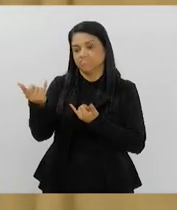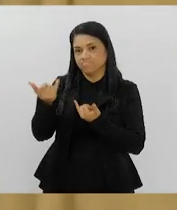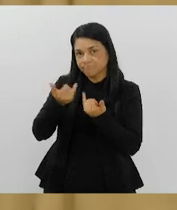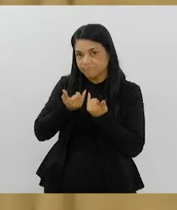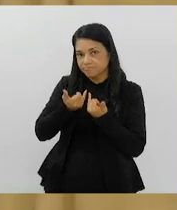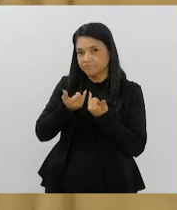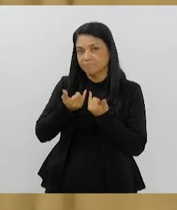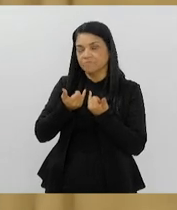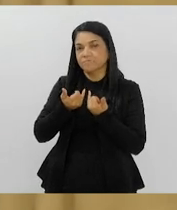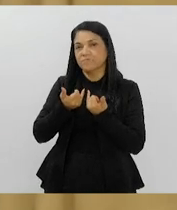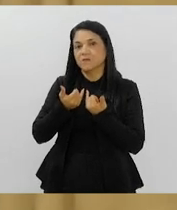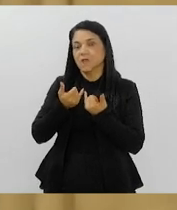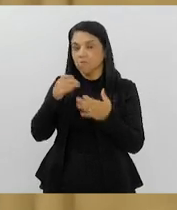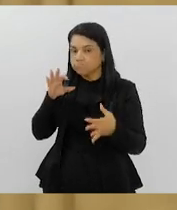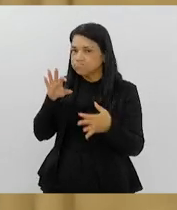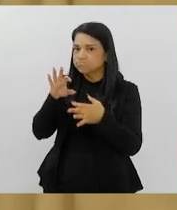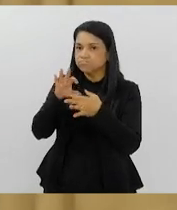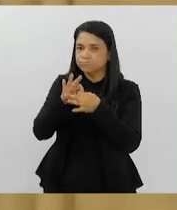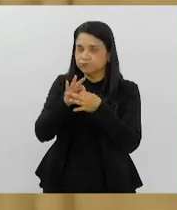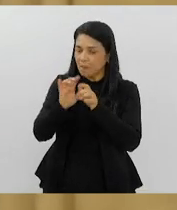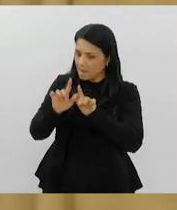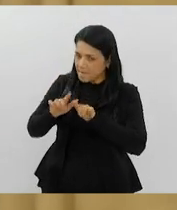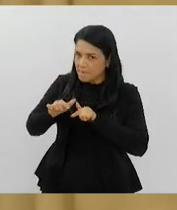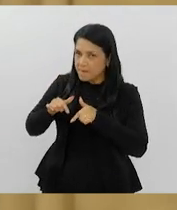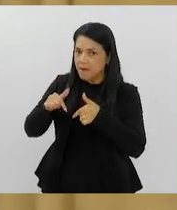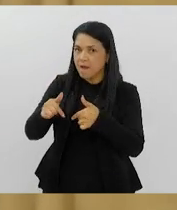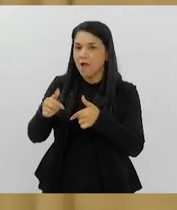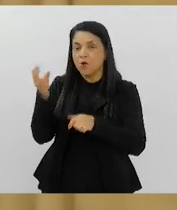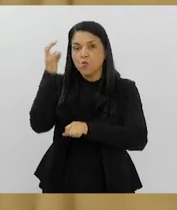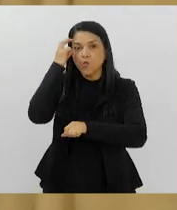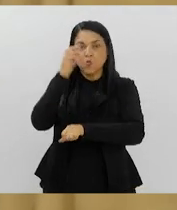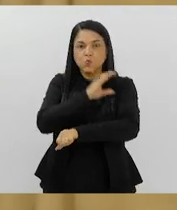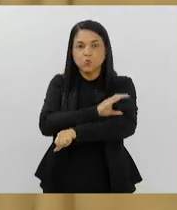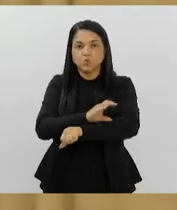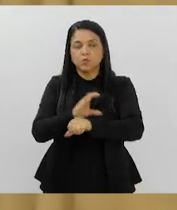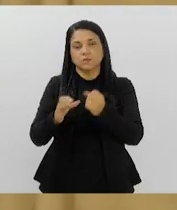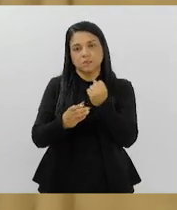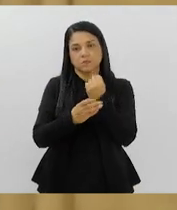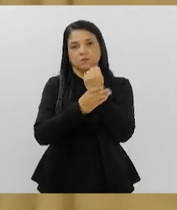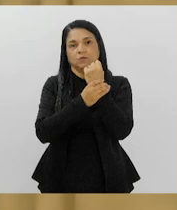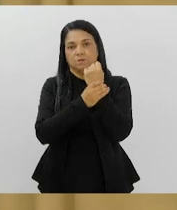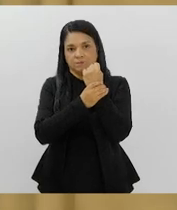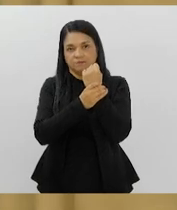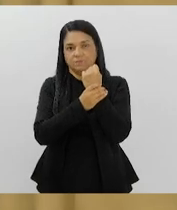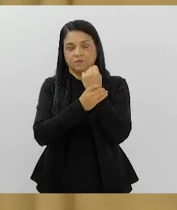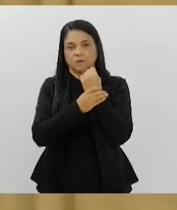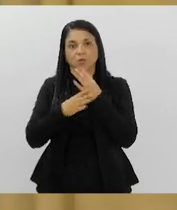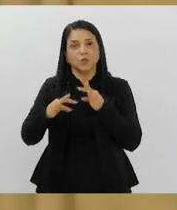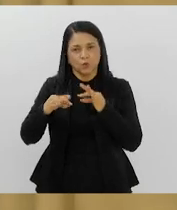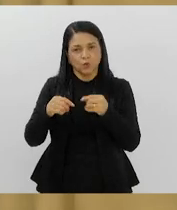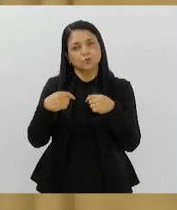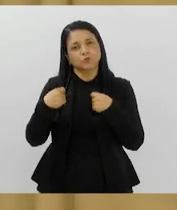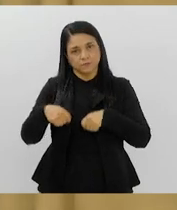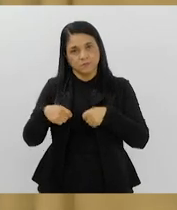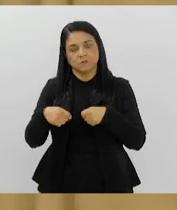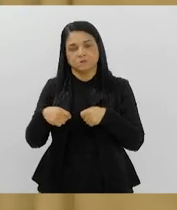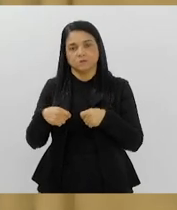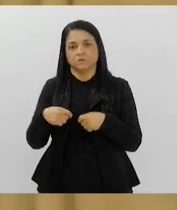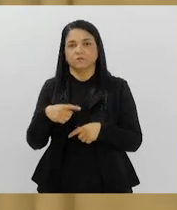há um engajamento em relação à cultura de segurança que todos temos que ter juntos.